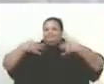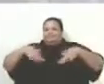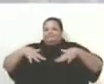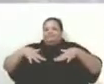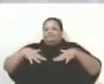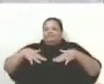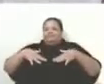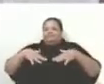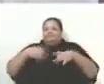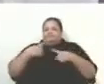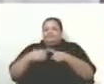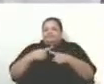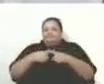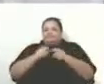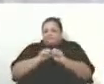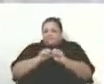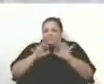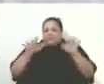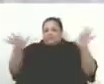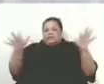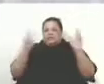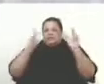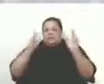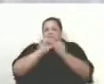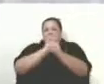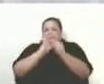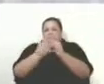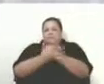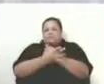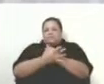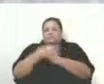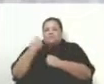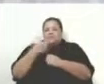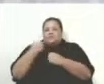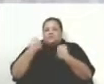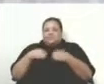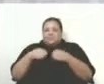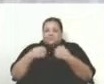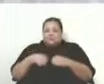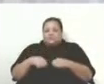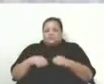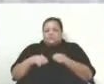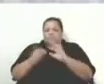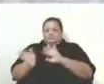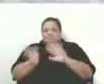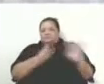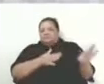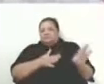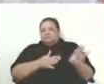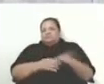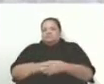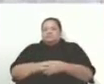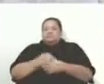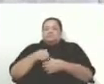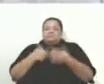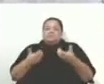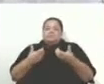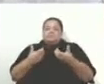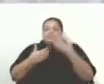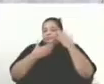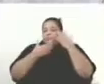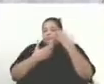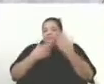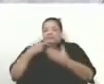uma Covid em nossas vidas, a gente precisa correr desse mal. Quero agradecer a visita ilustre dos vereadores